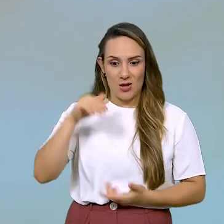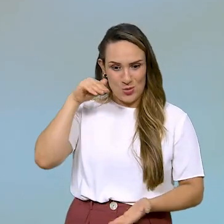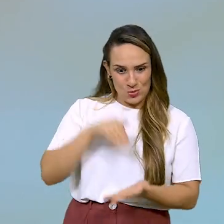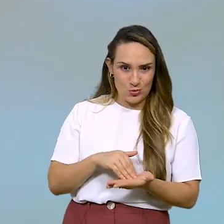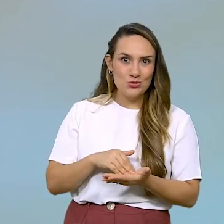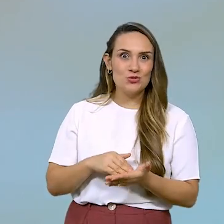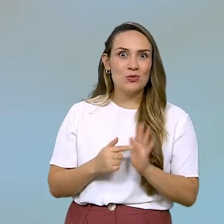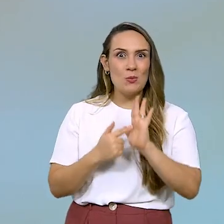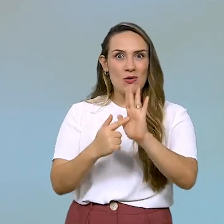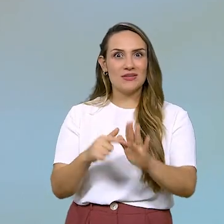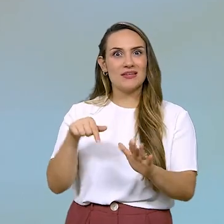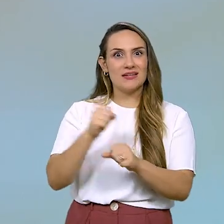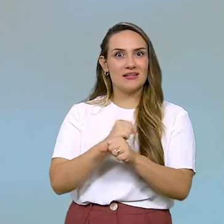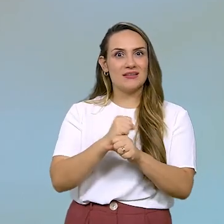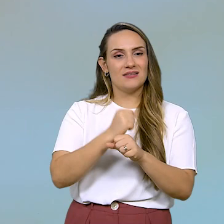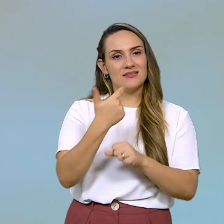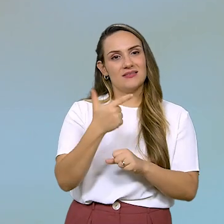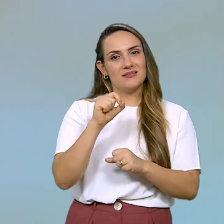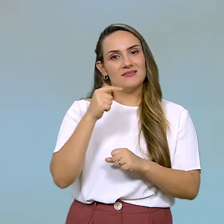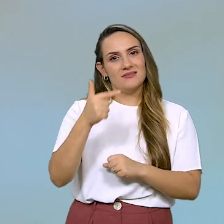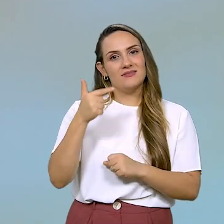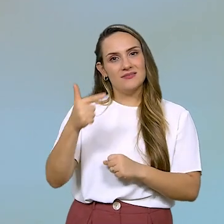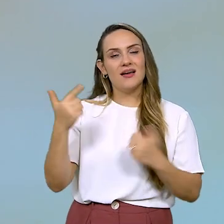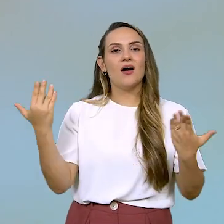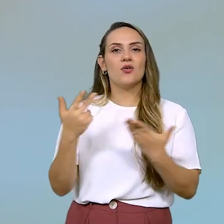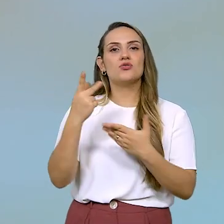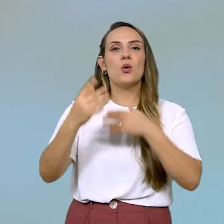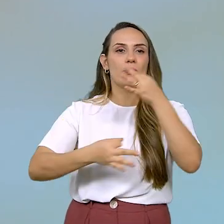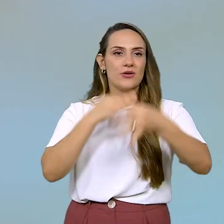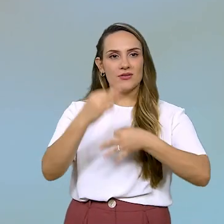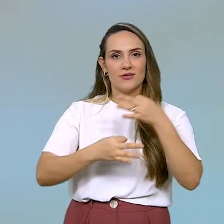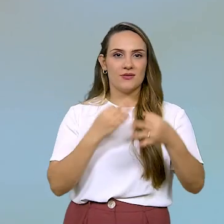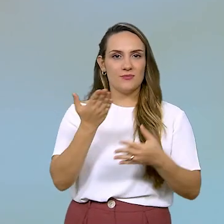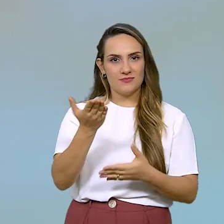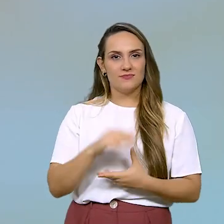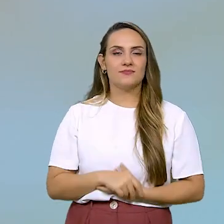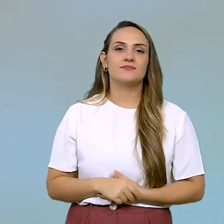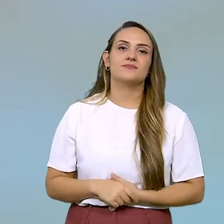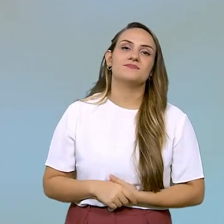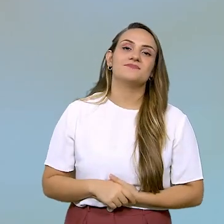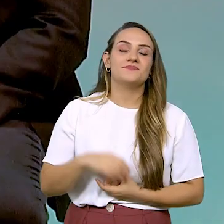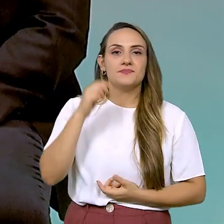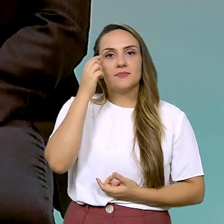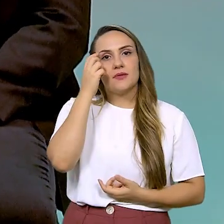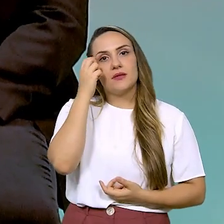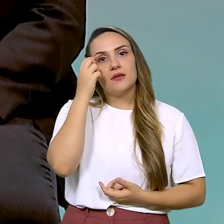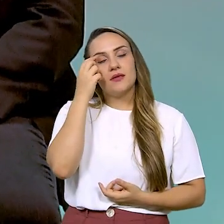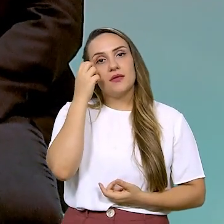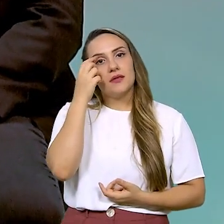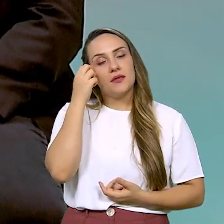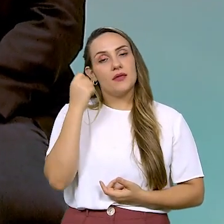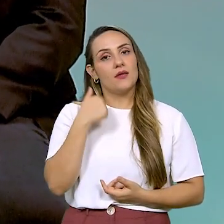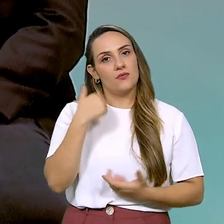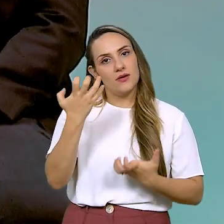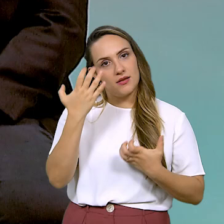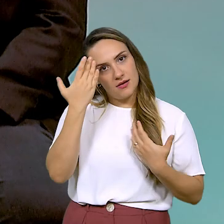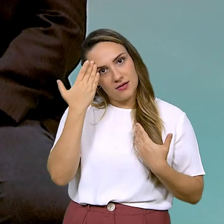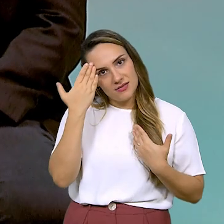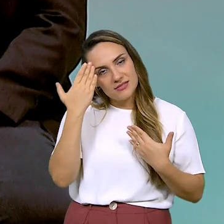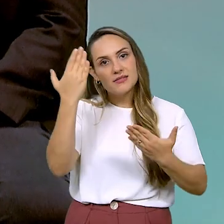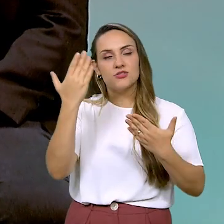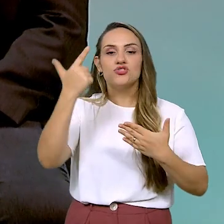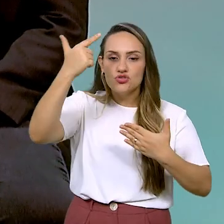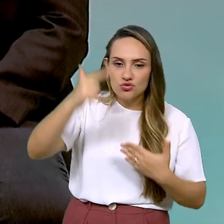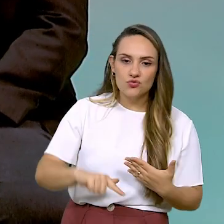hoje, Gabriel. O último programa de 2022, como eu falei, né? Deixa as considerações finais com você. Perfeito. Eu gostaria